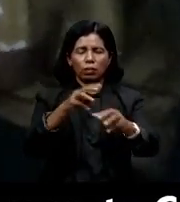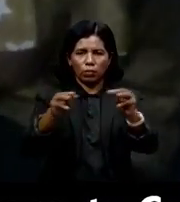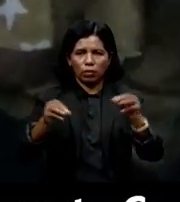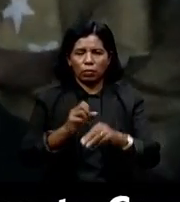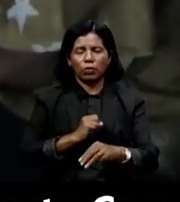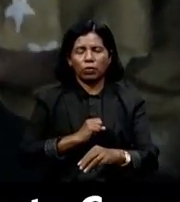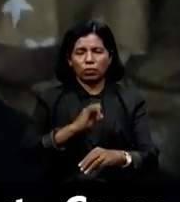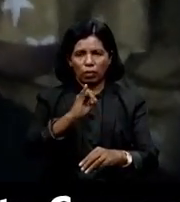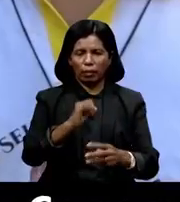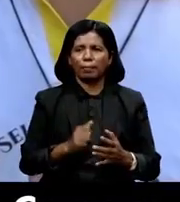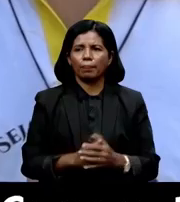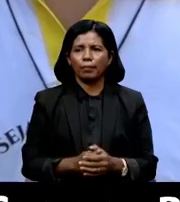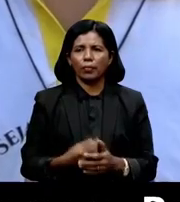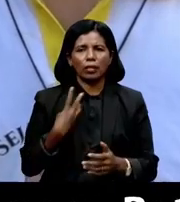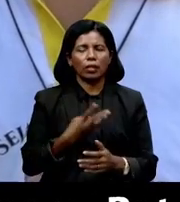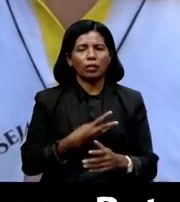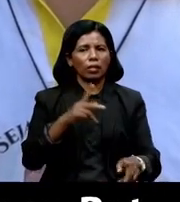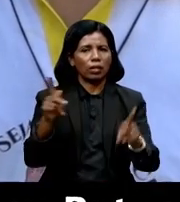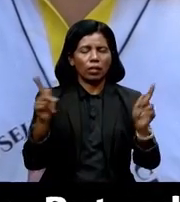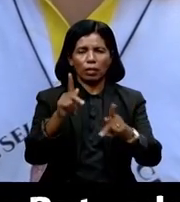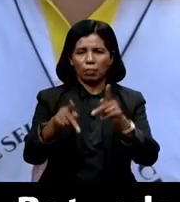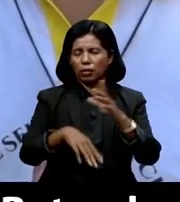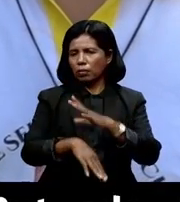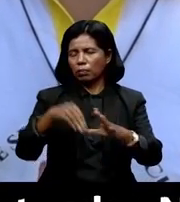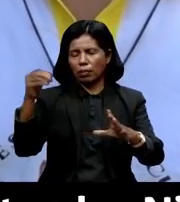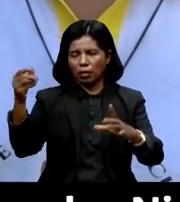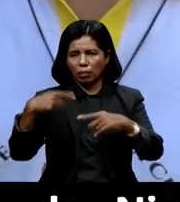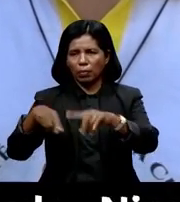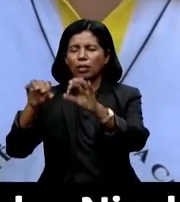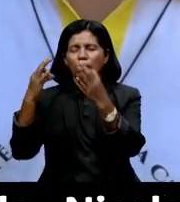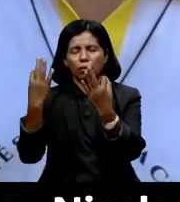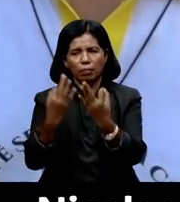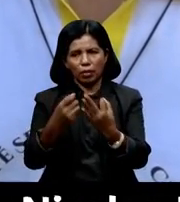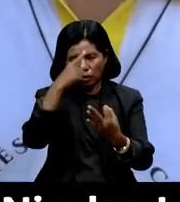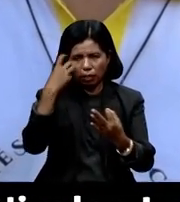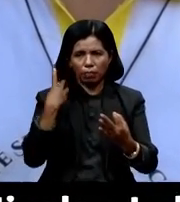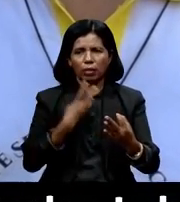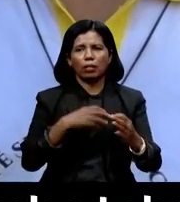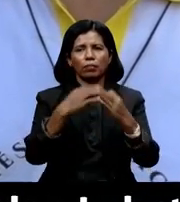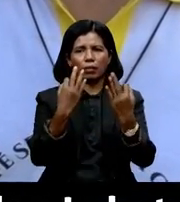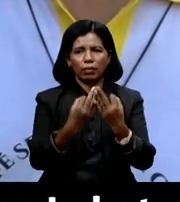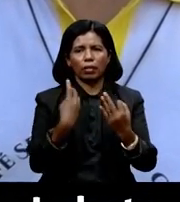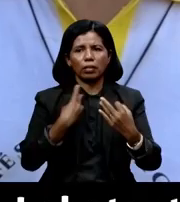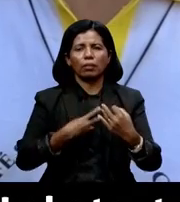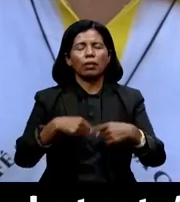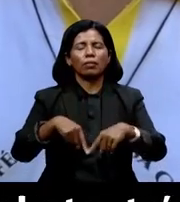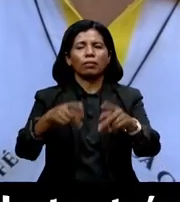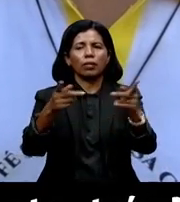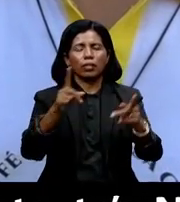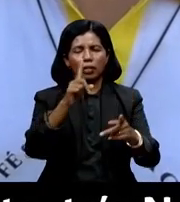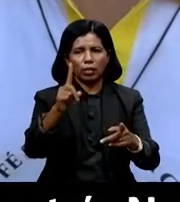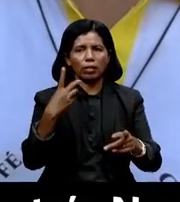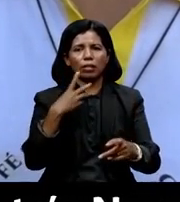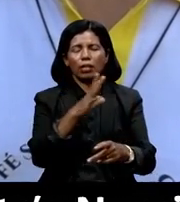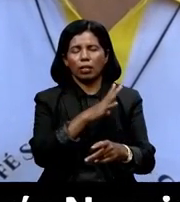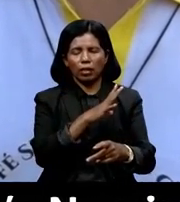Covalima ba ita la autoriza ema tusai ba nia família tamba ita nia família ida maka ita ba fating ida outro portanto ita hei